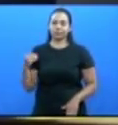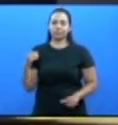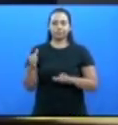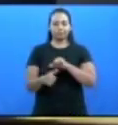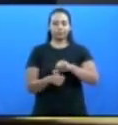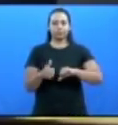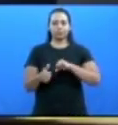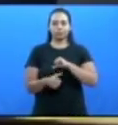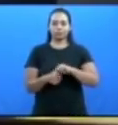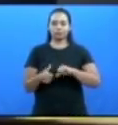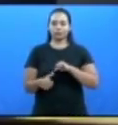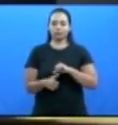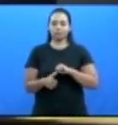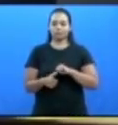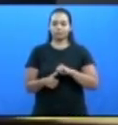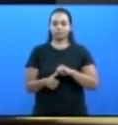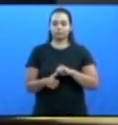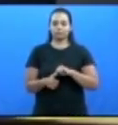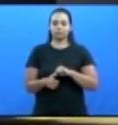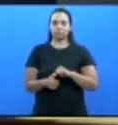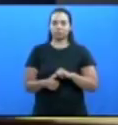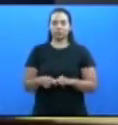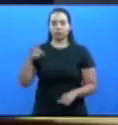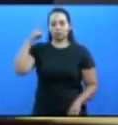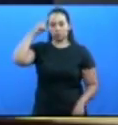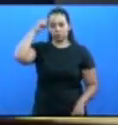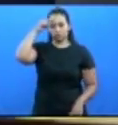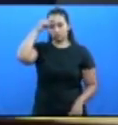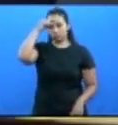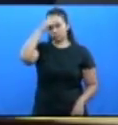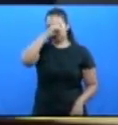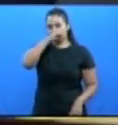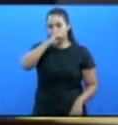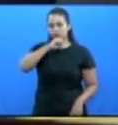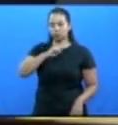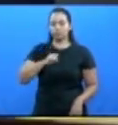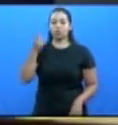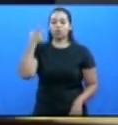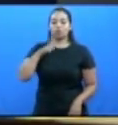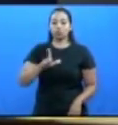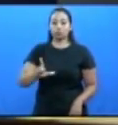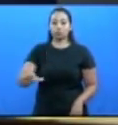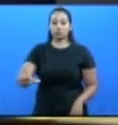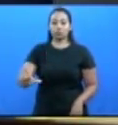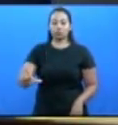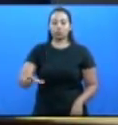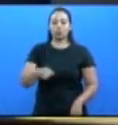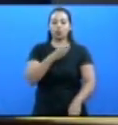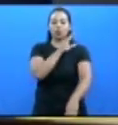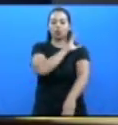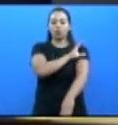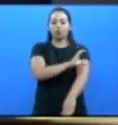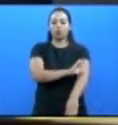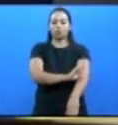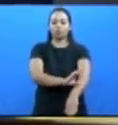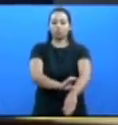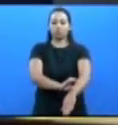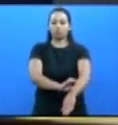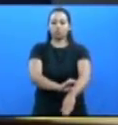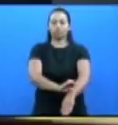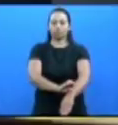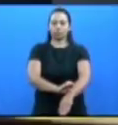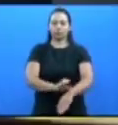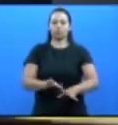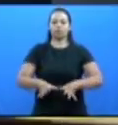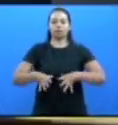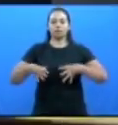Secretário Hélio Consolaro vai ter dificuldade de tocar, a meu ver, do jeito que ele quer, que